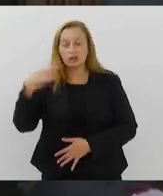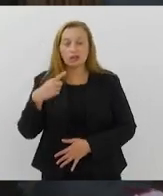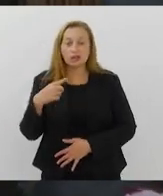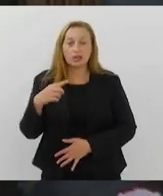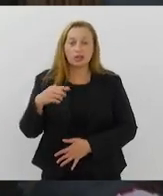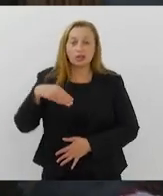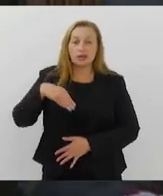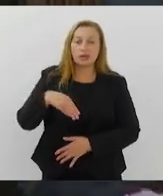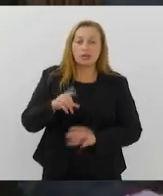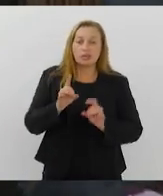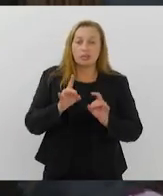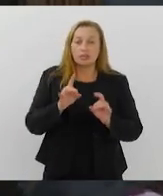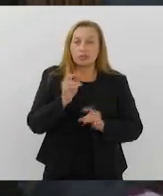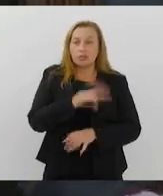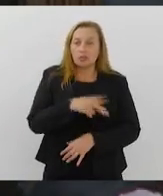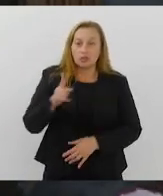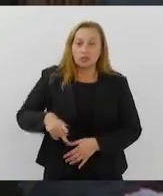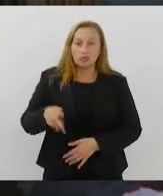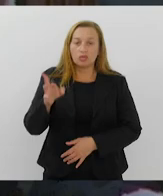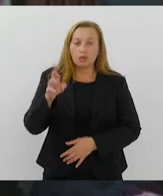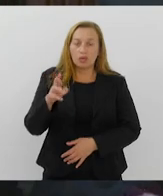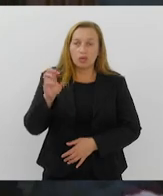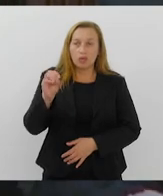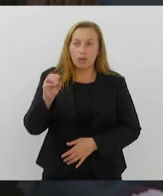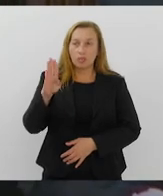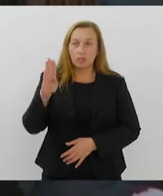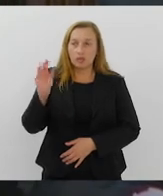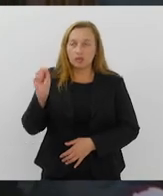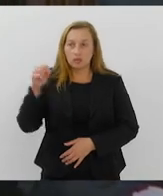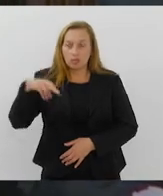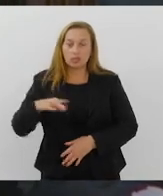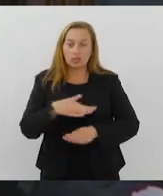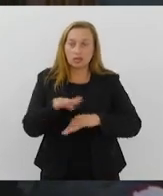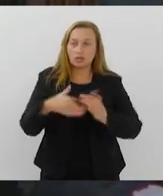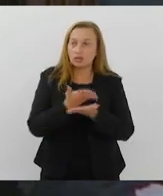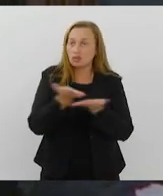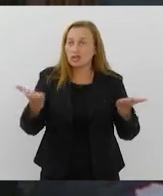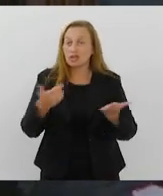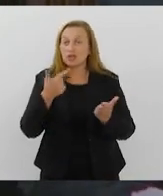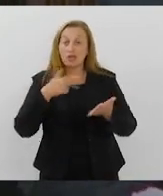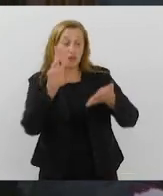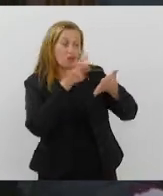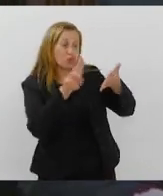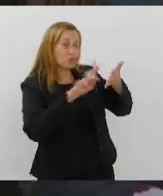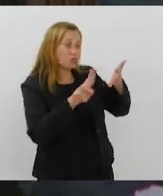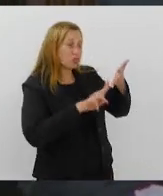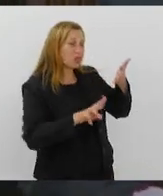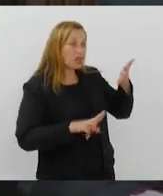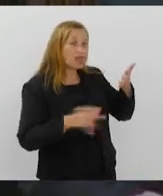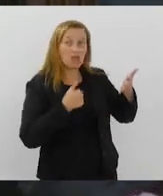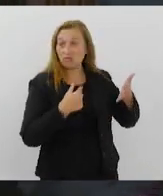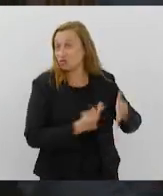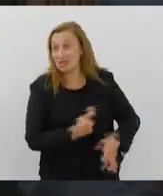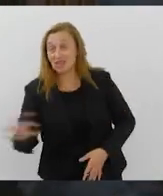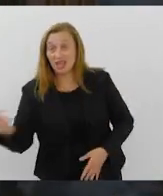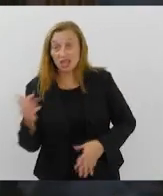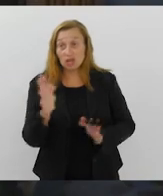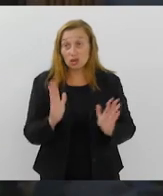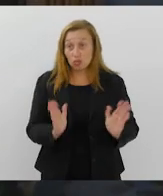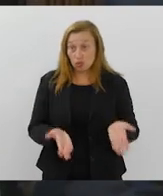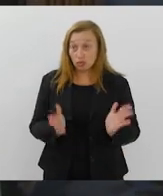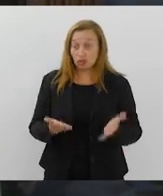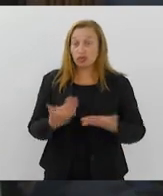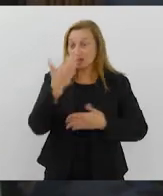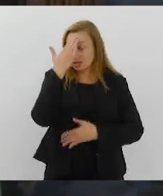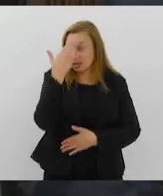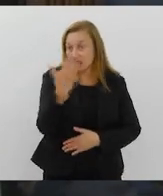meu advogado, meu irmão, e a todos vocês, se eu for falar aqui o nome de todo mundo, eu não vou sair daqui hoje. Mas queria agradecer